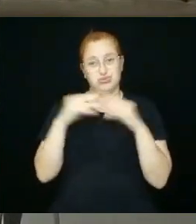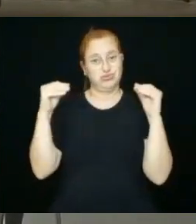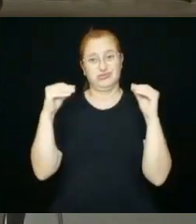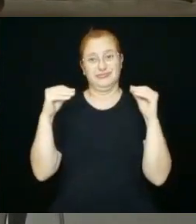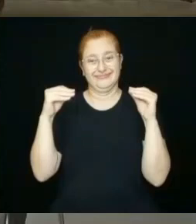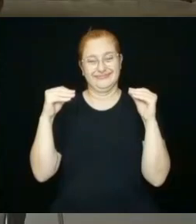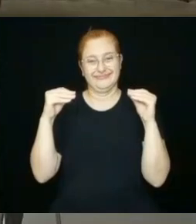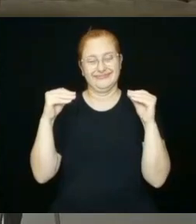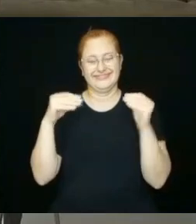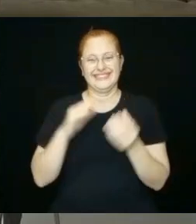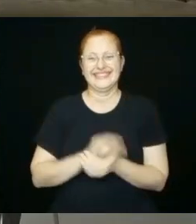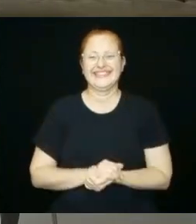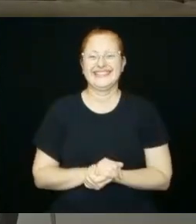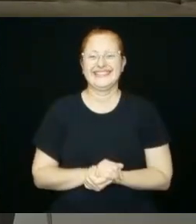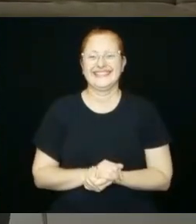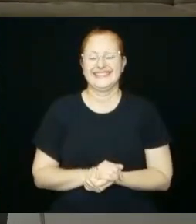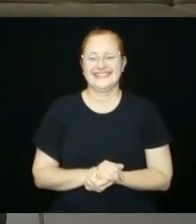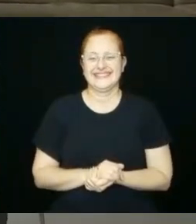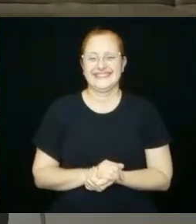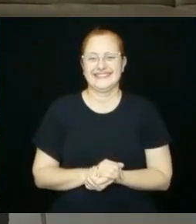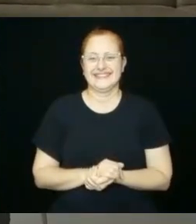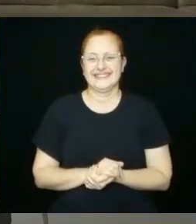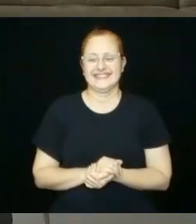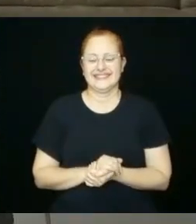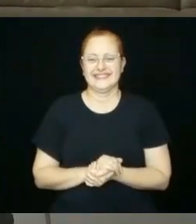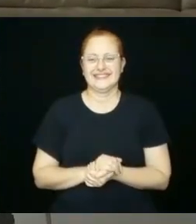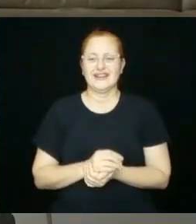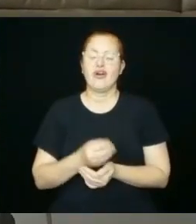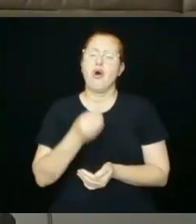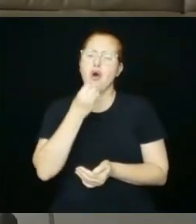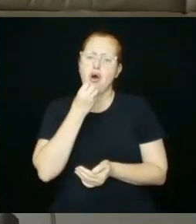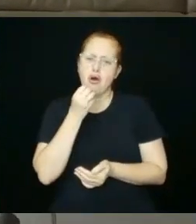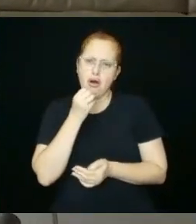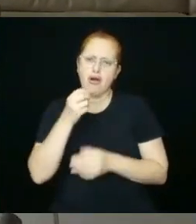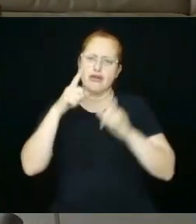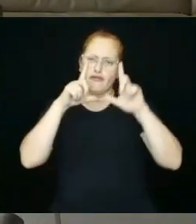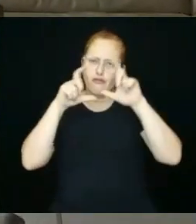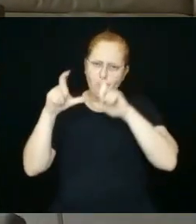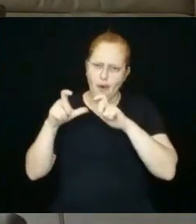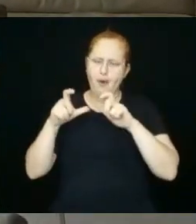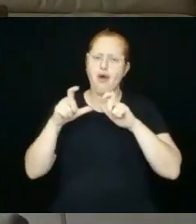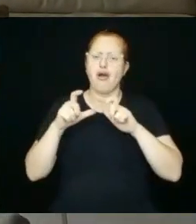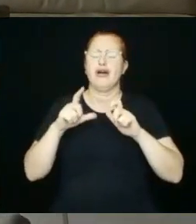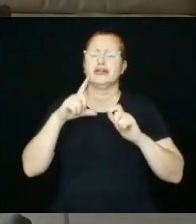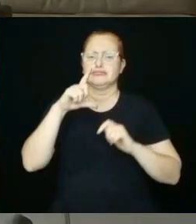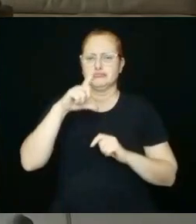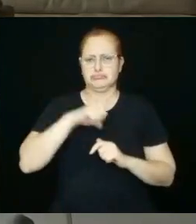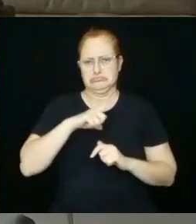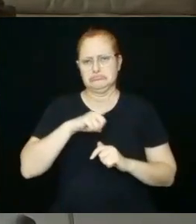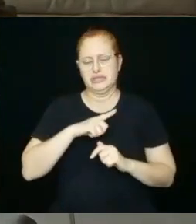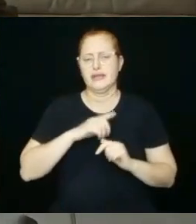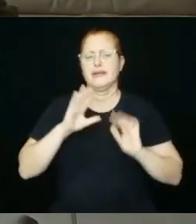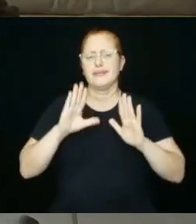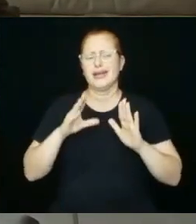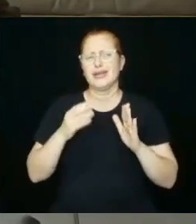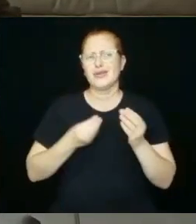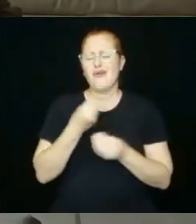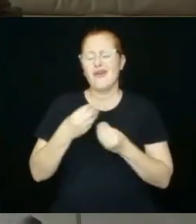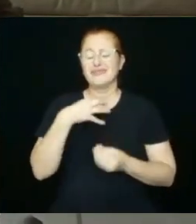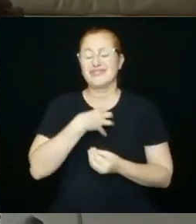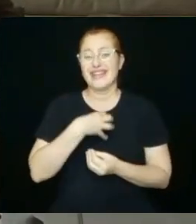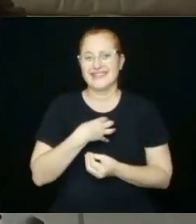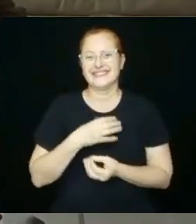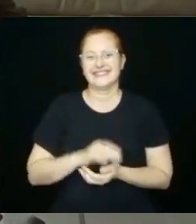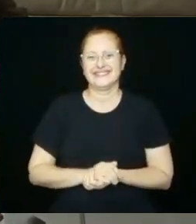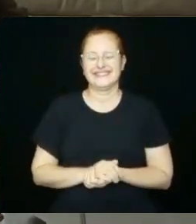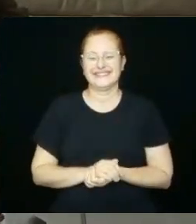Ele vai embora enquanto, né? Ele vai ficar, lógico, no registro fotográfico. Sim. Como é que fica isso para ti?